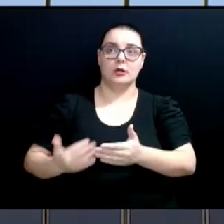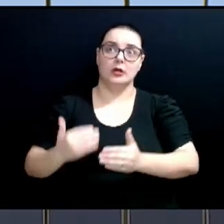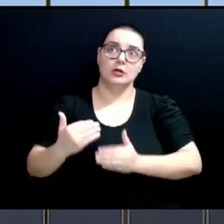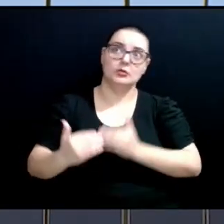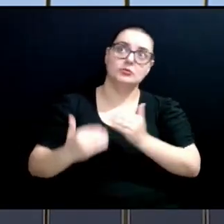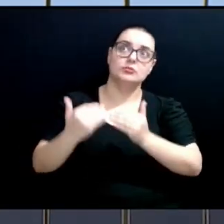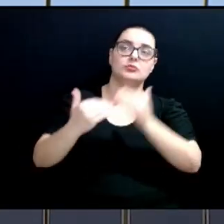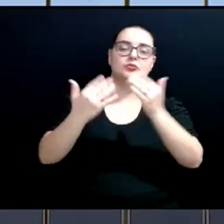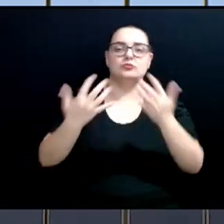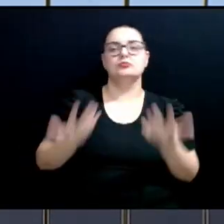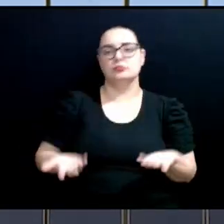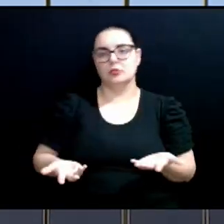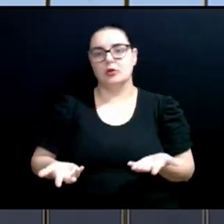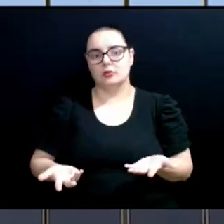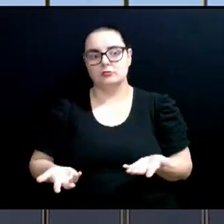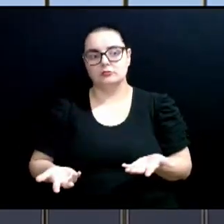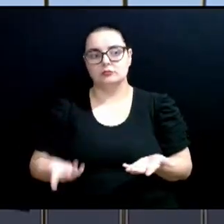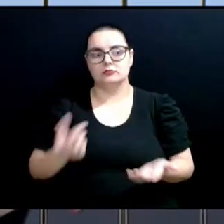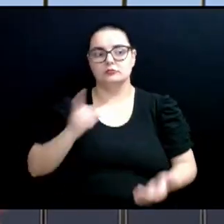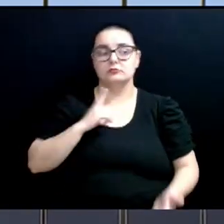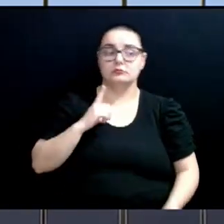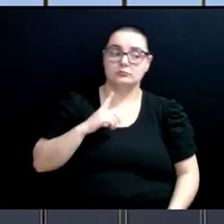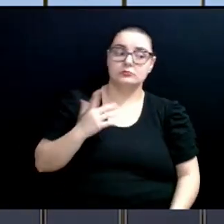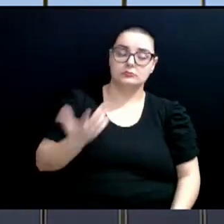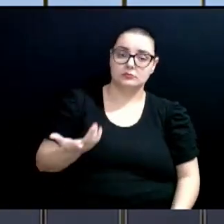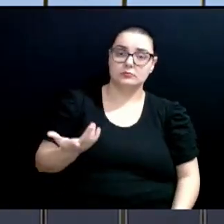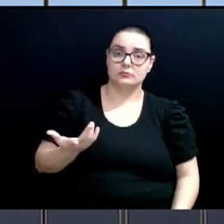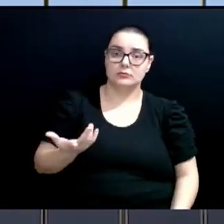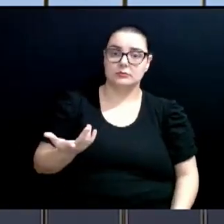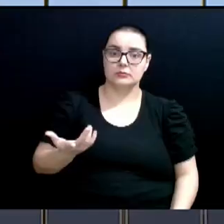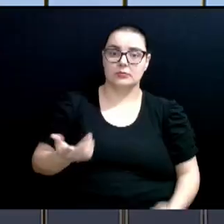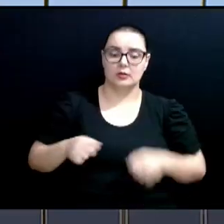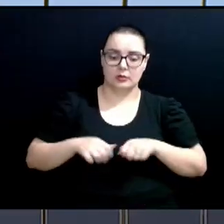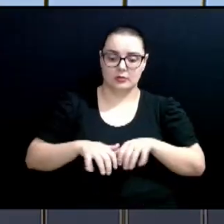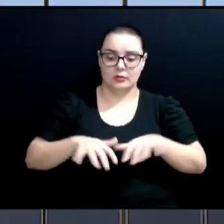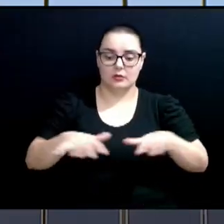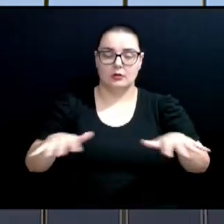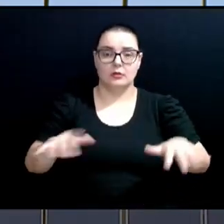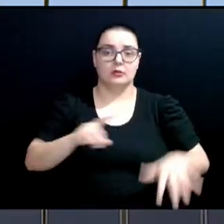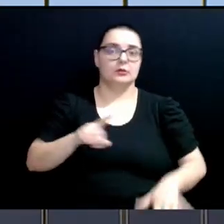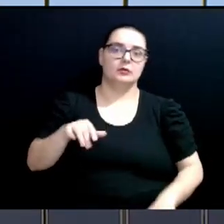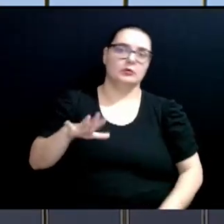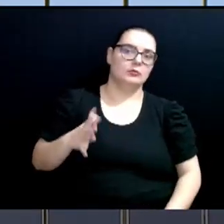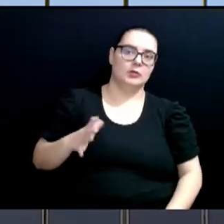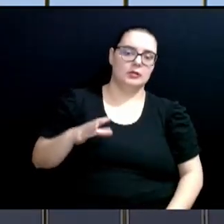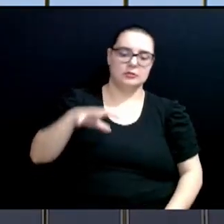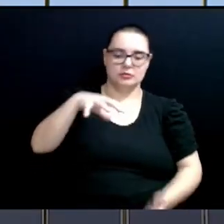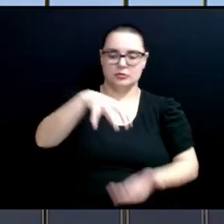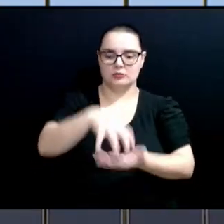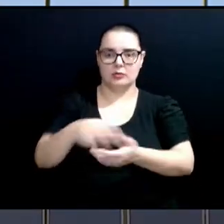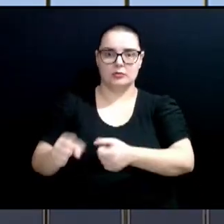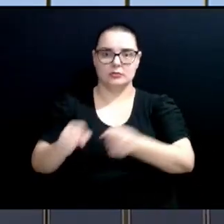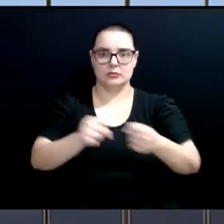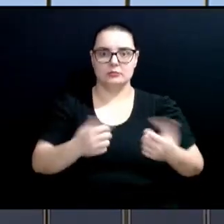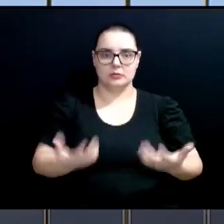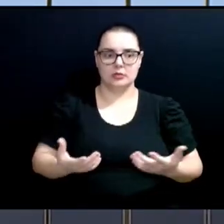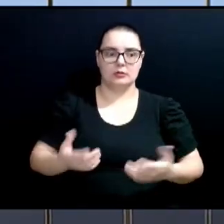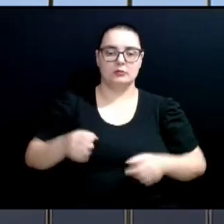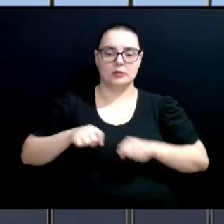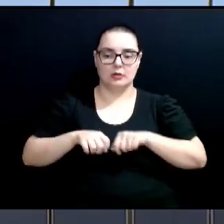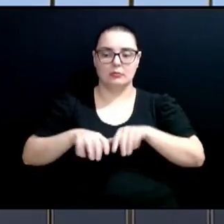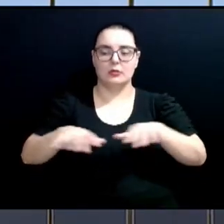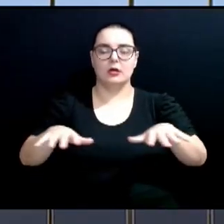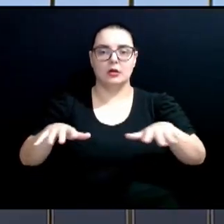assim se tem, então, uma distribuição, não mais uma concentração de poder, mas uma distribuição de